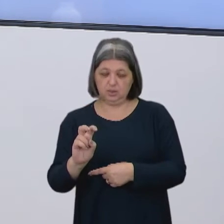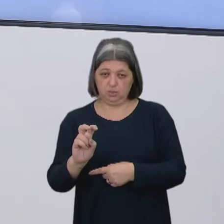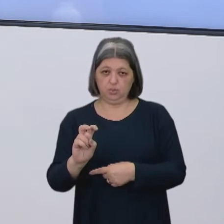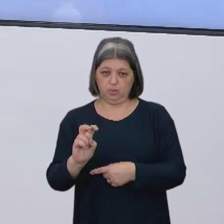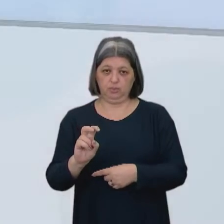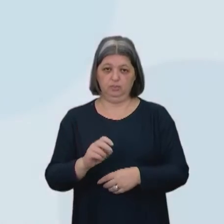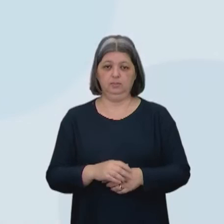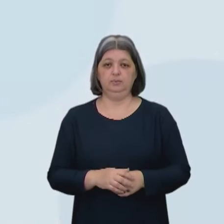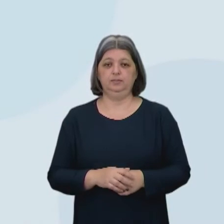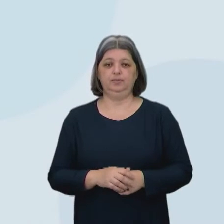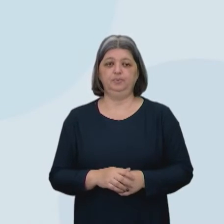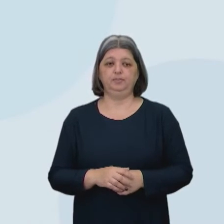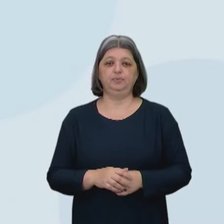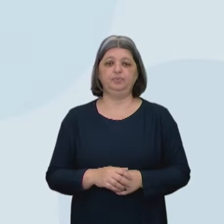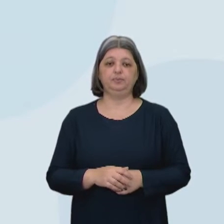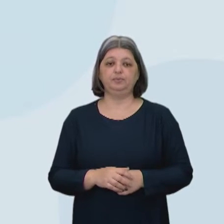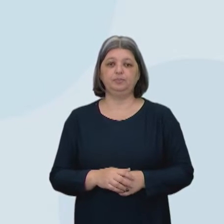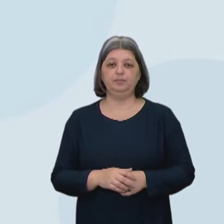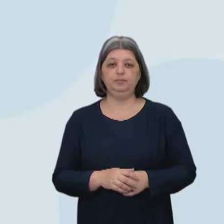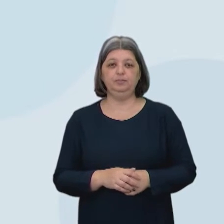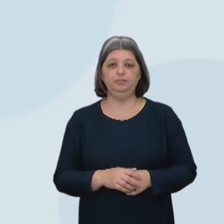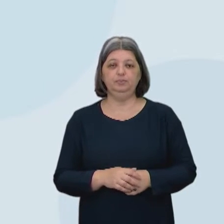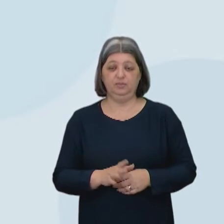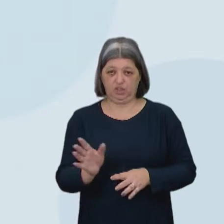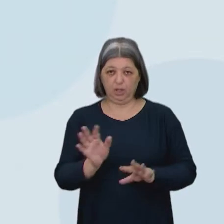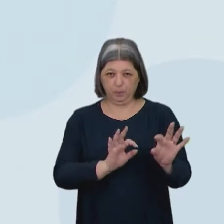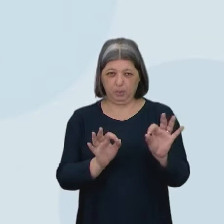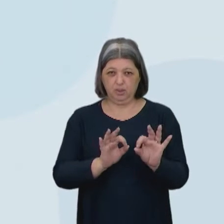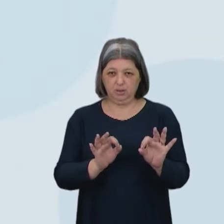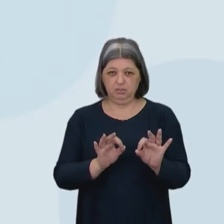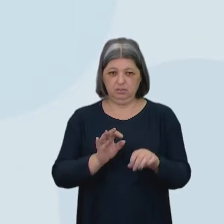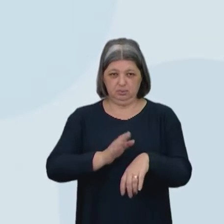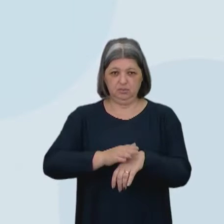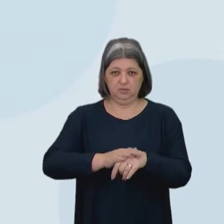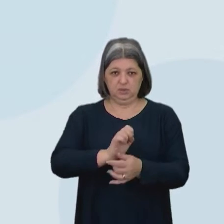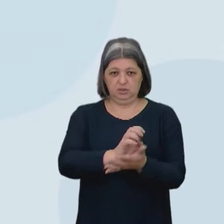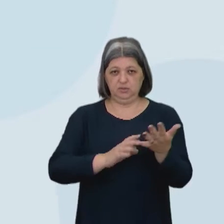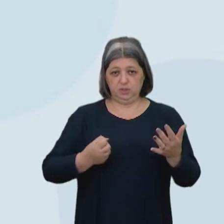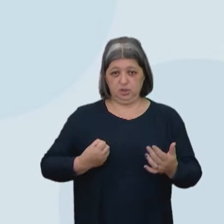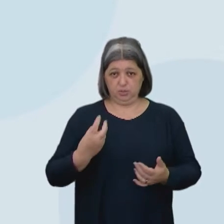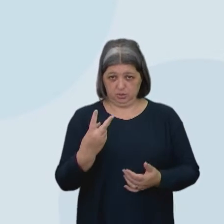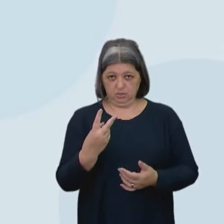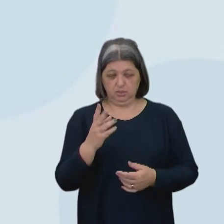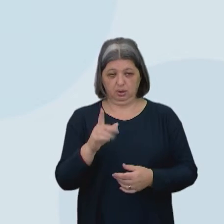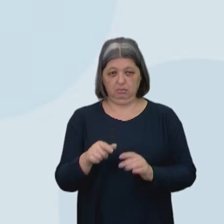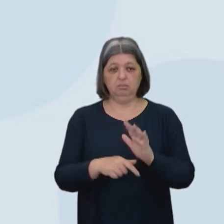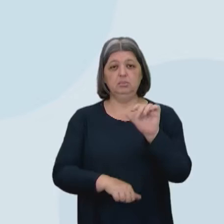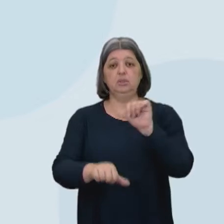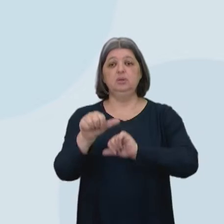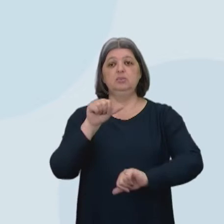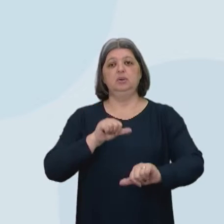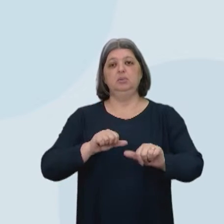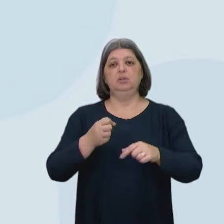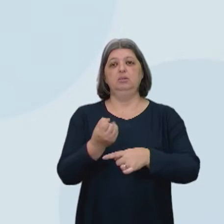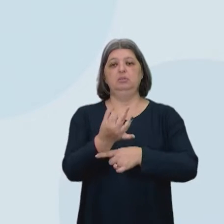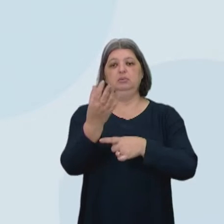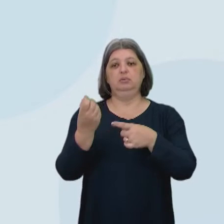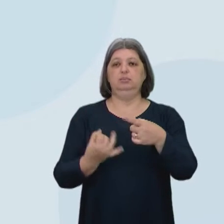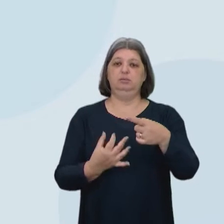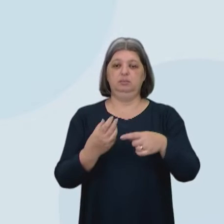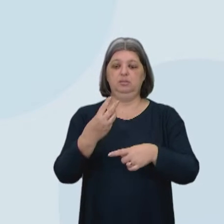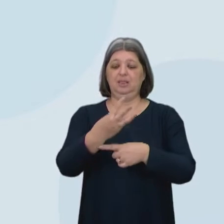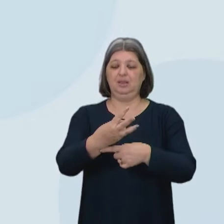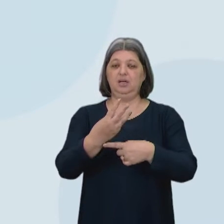625 milésimos. Preparados para fazer um? Vamos lá? Então, eu quero transformar a fração 3/4,